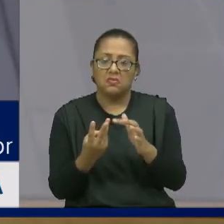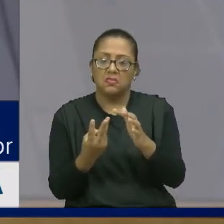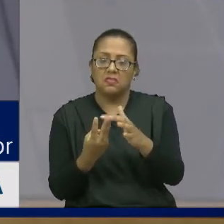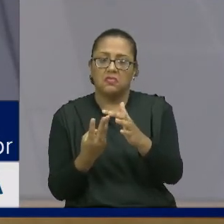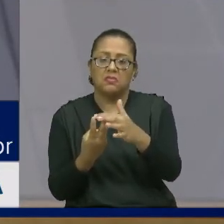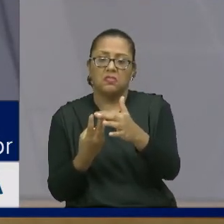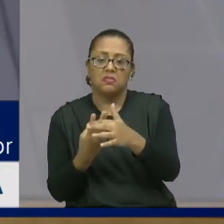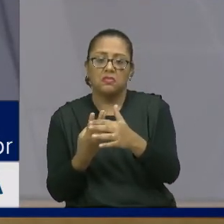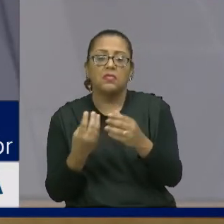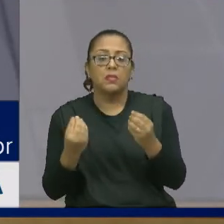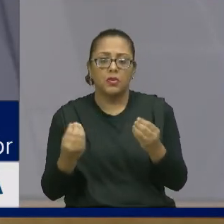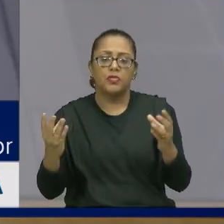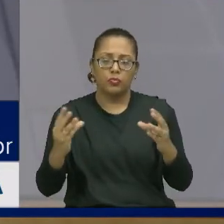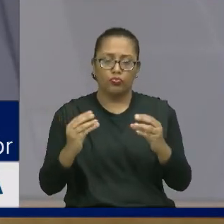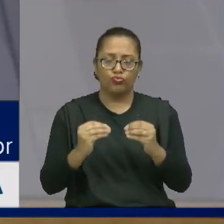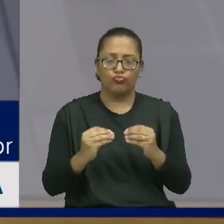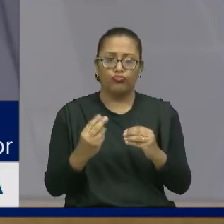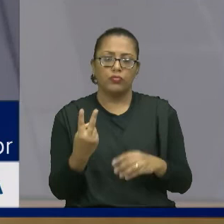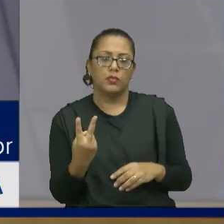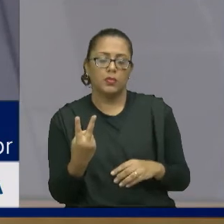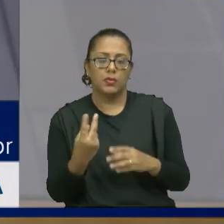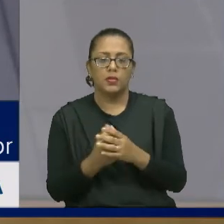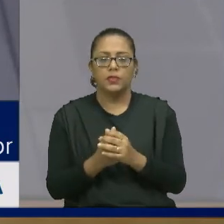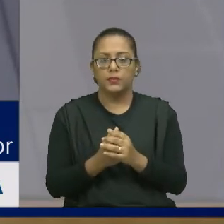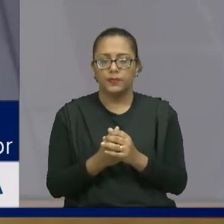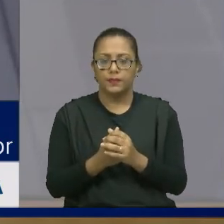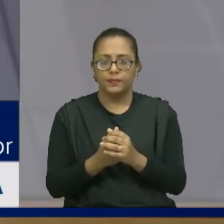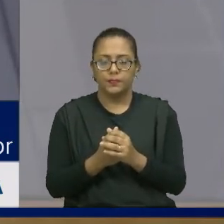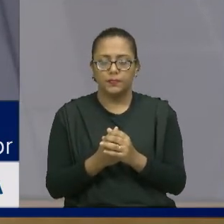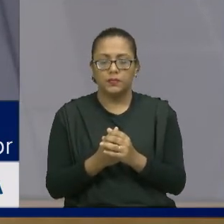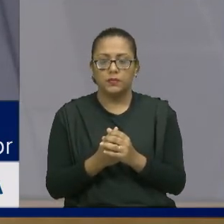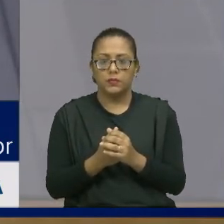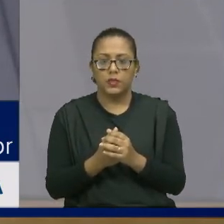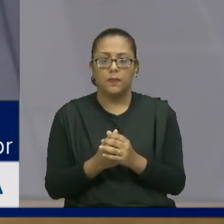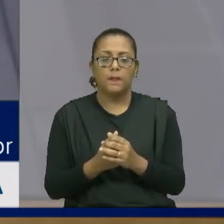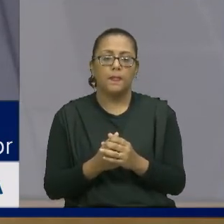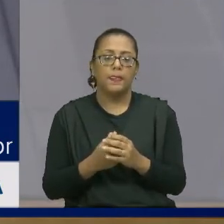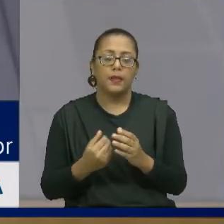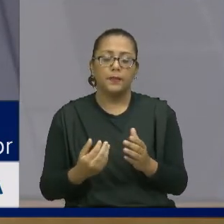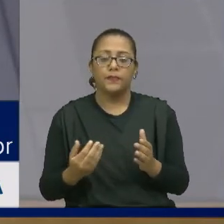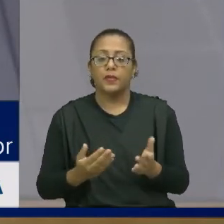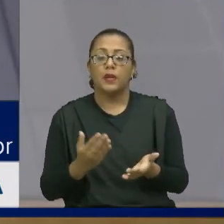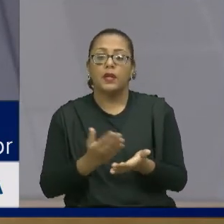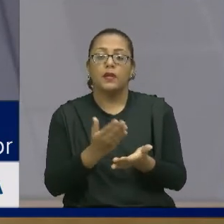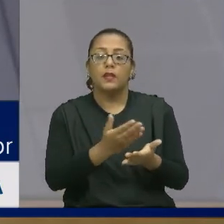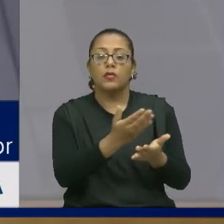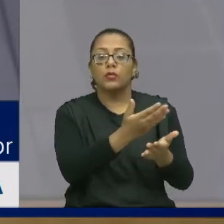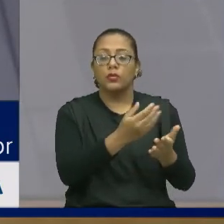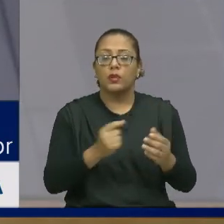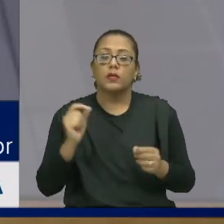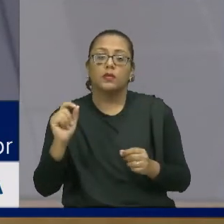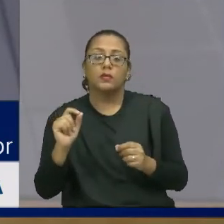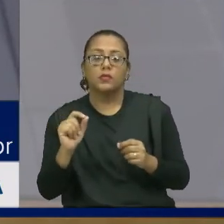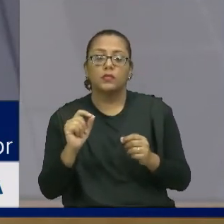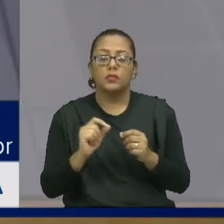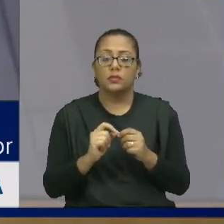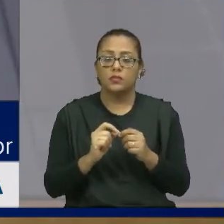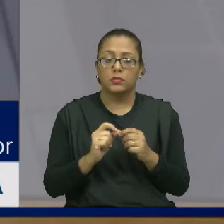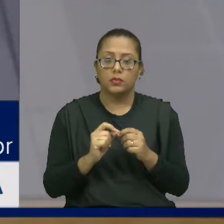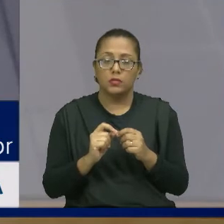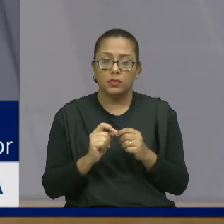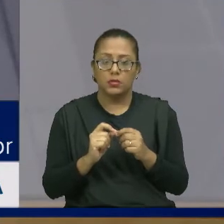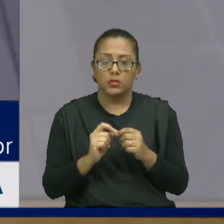ser reduzidas para 2. Tal estruturação permitiria ainda ser retirada da